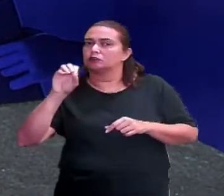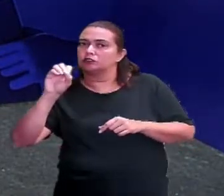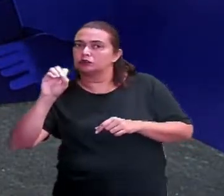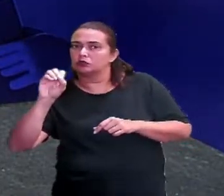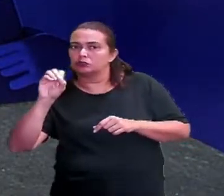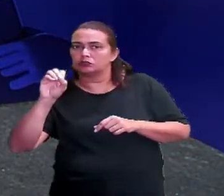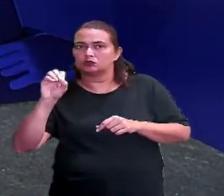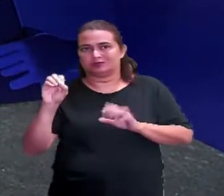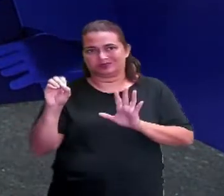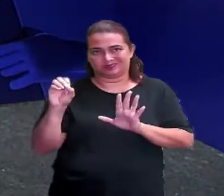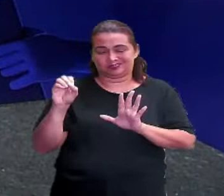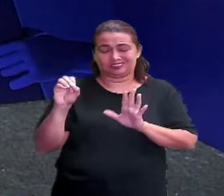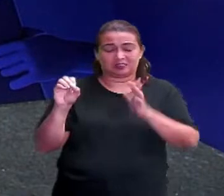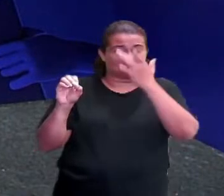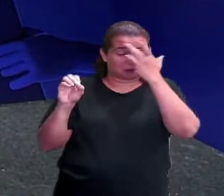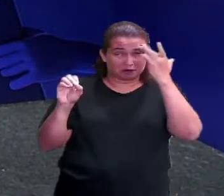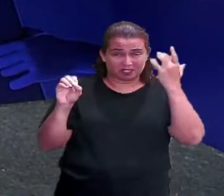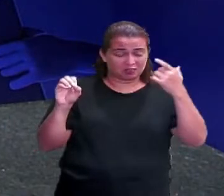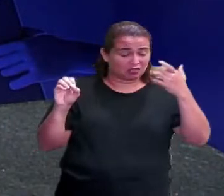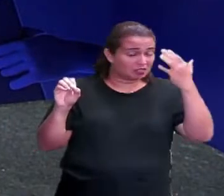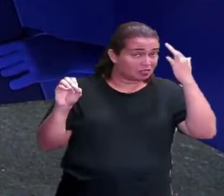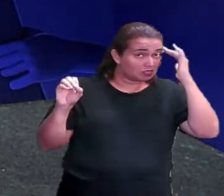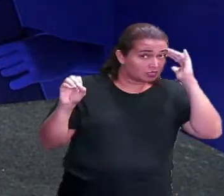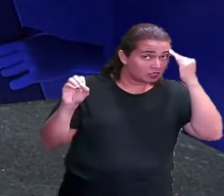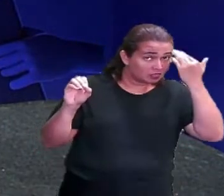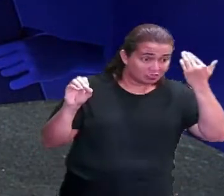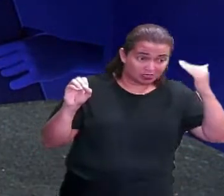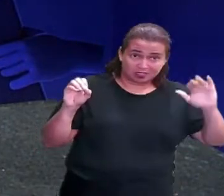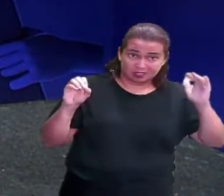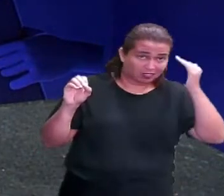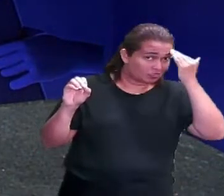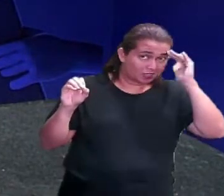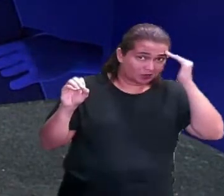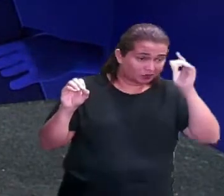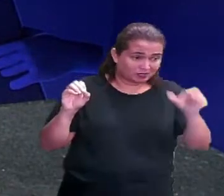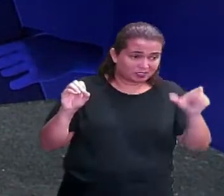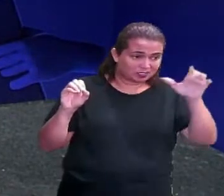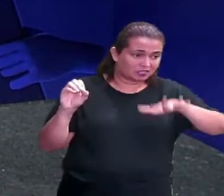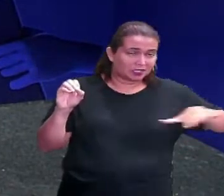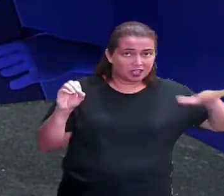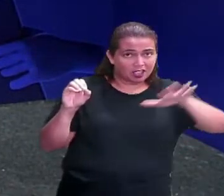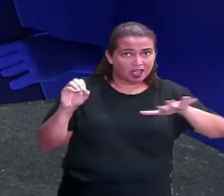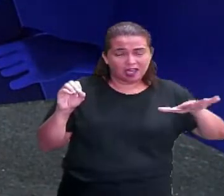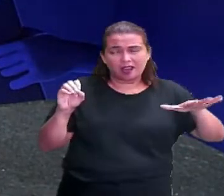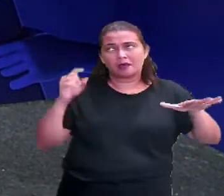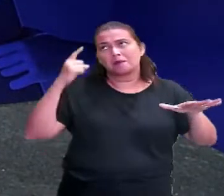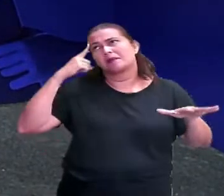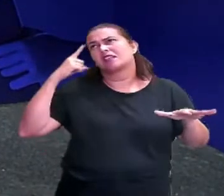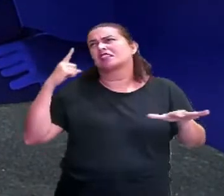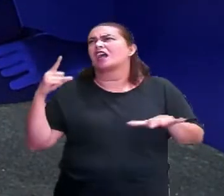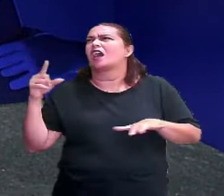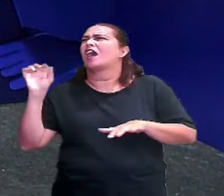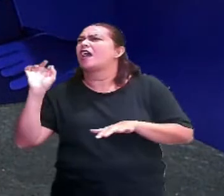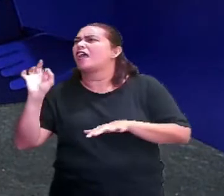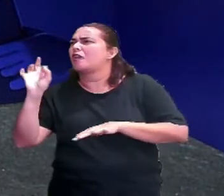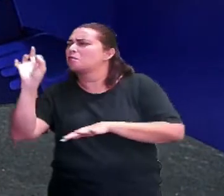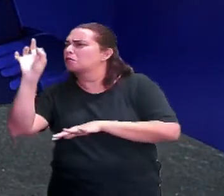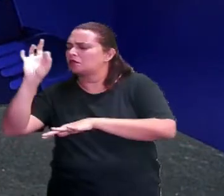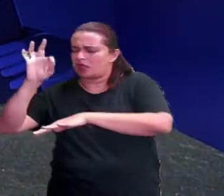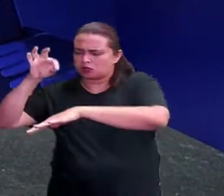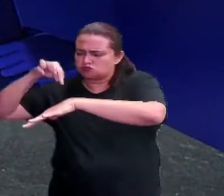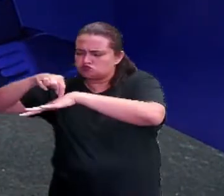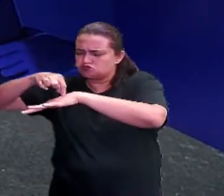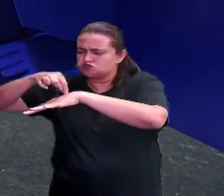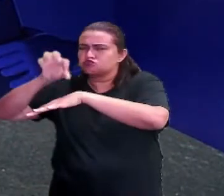aí fazer um furo ou alguma coisa assim. Mas nesse caso o furo aqui é o furo jornalístico, é a